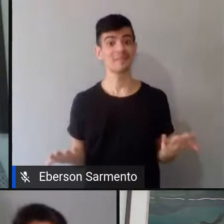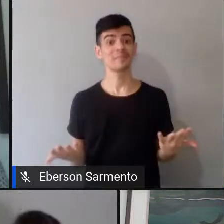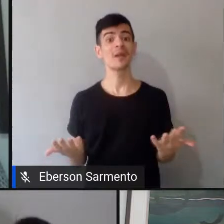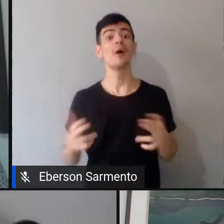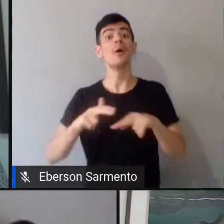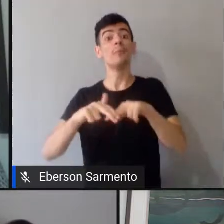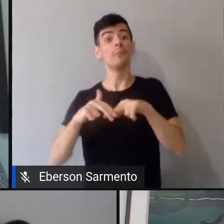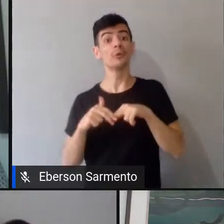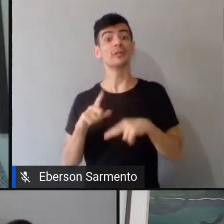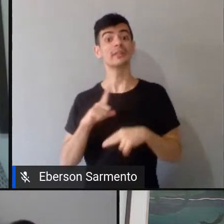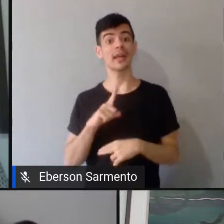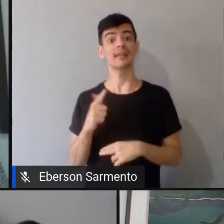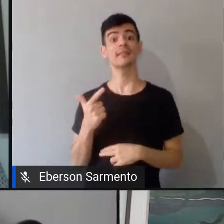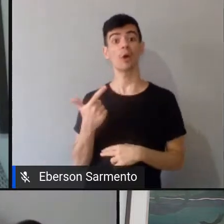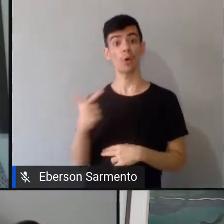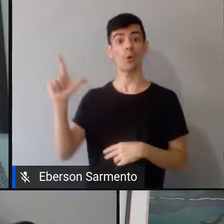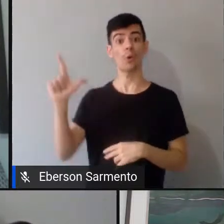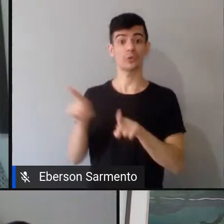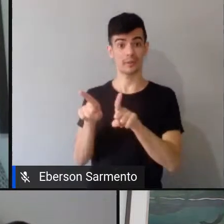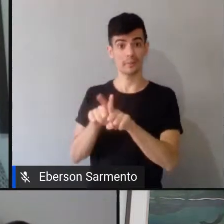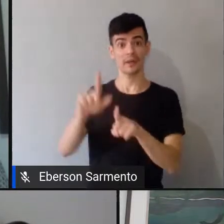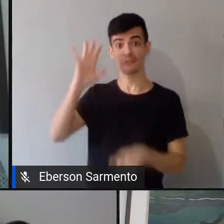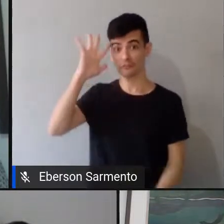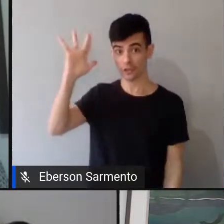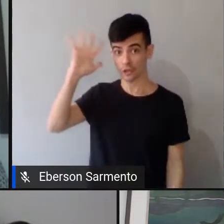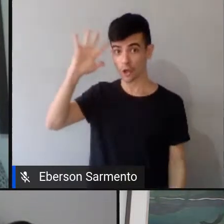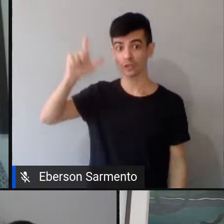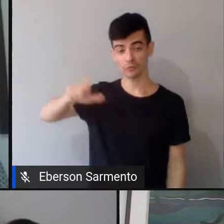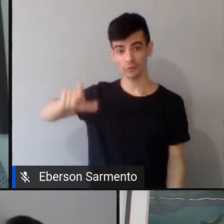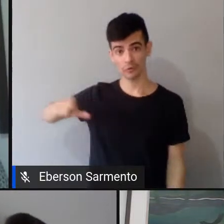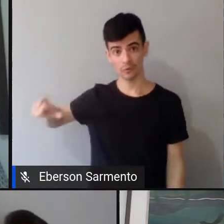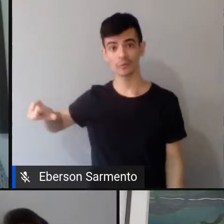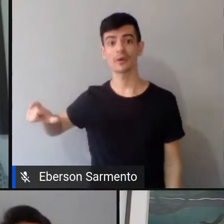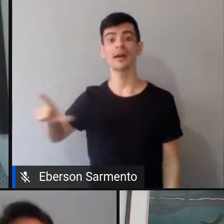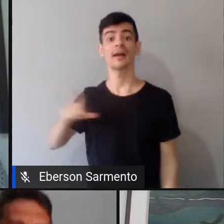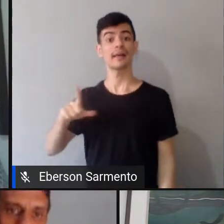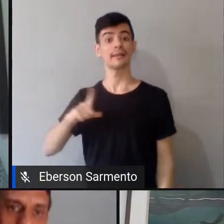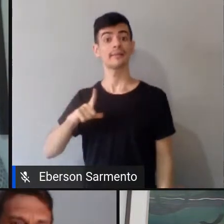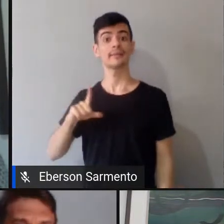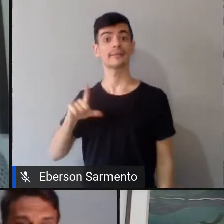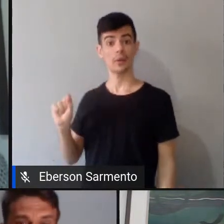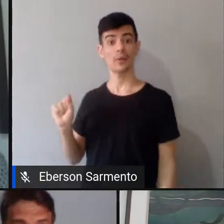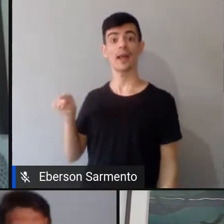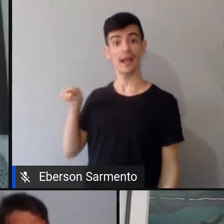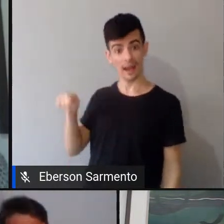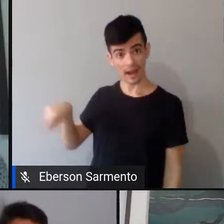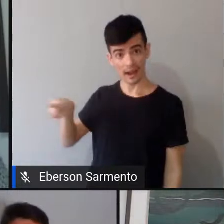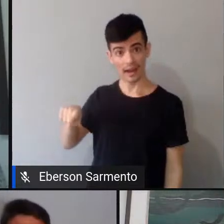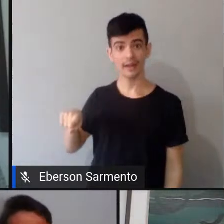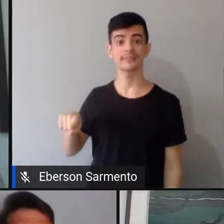e Montesquieu, que o pessoal lá na filosofia chama de os três porquinhos, né? Porque eles são andam juntos. E aí,